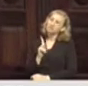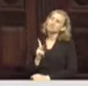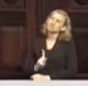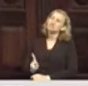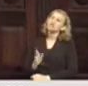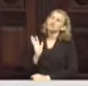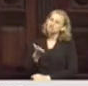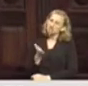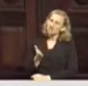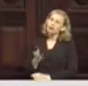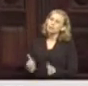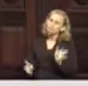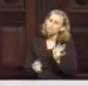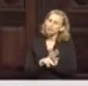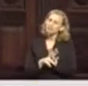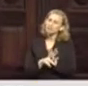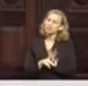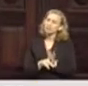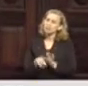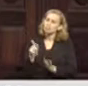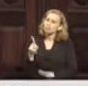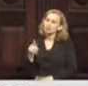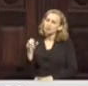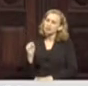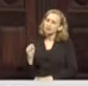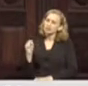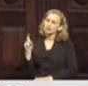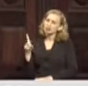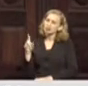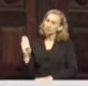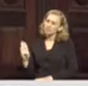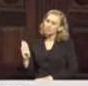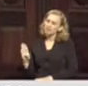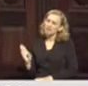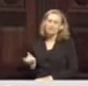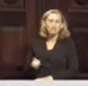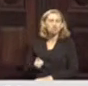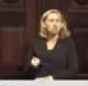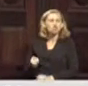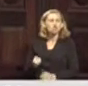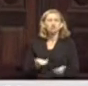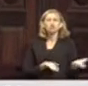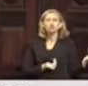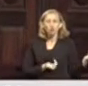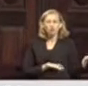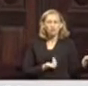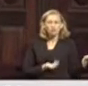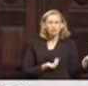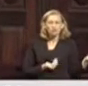E quando entrou no PSDB, era um jovem deputado federal,